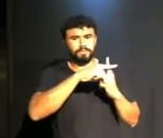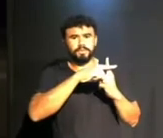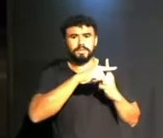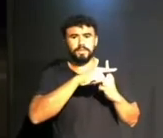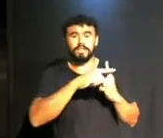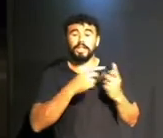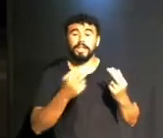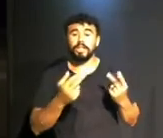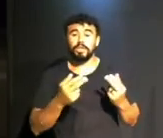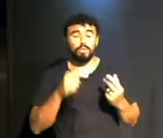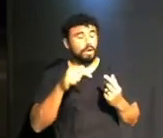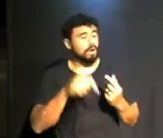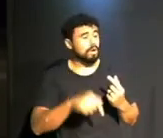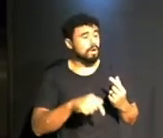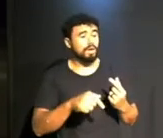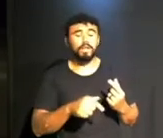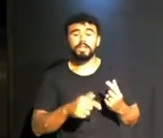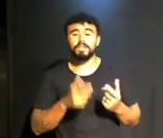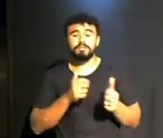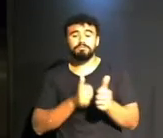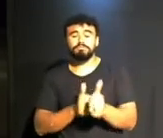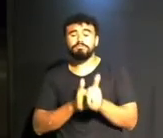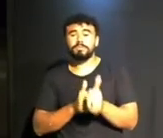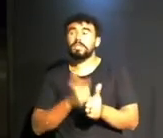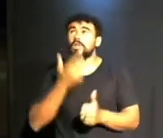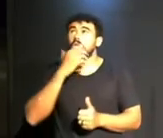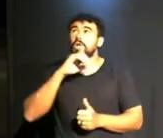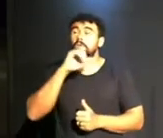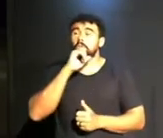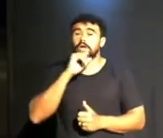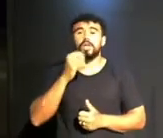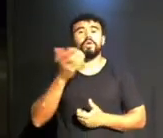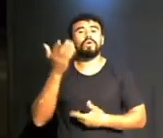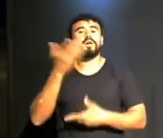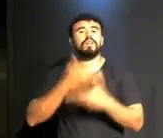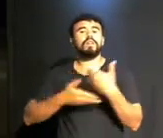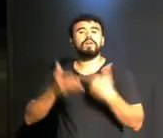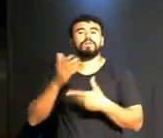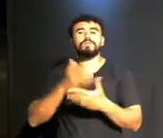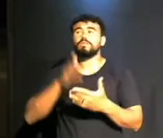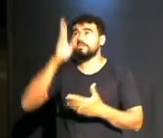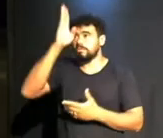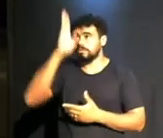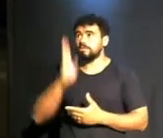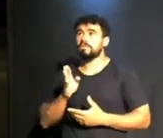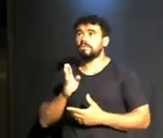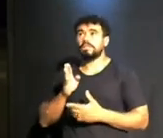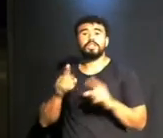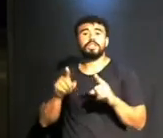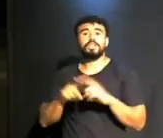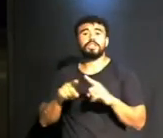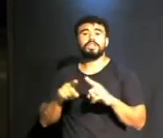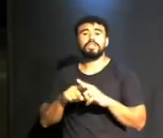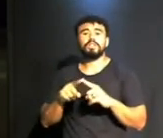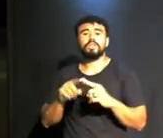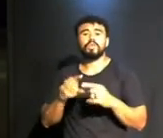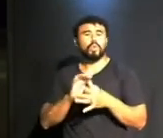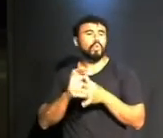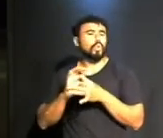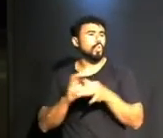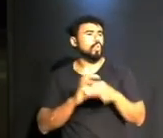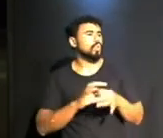e seus seguidores aqui na terra com o pai do céu em um relacionamento vertical e ele une os